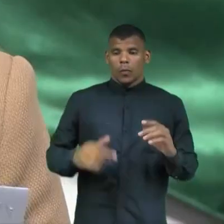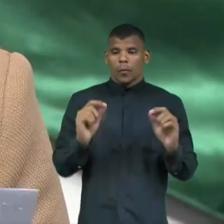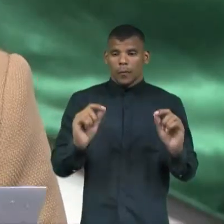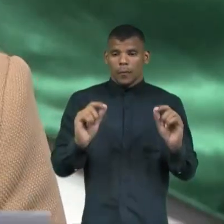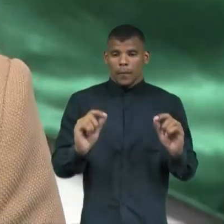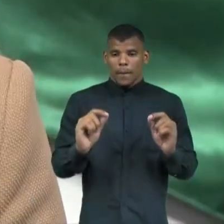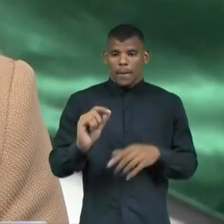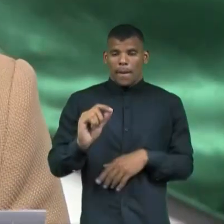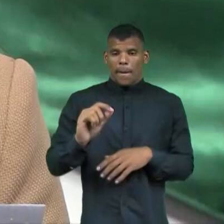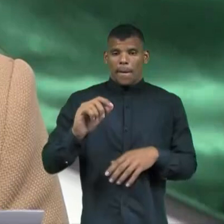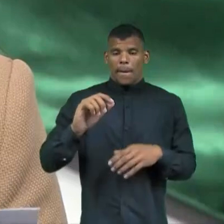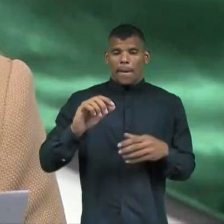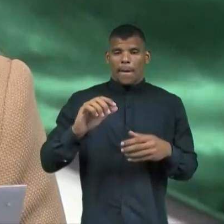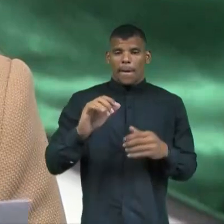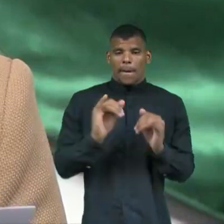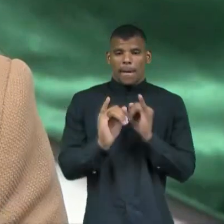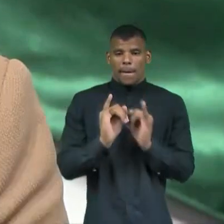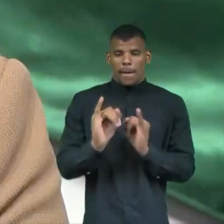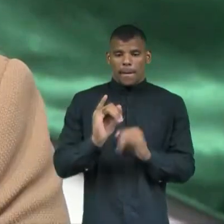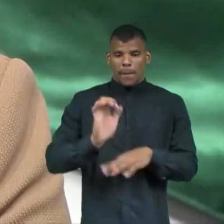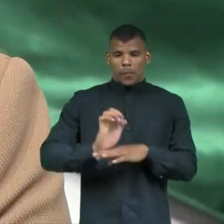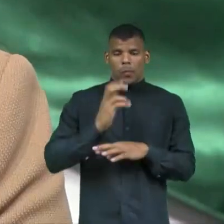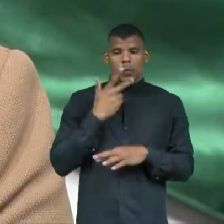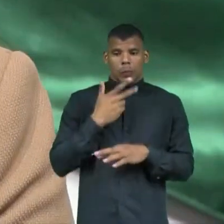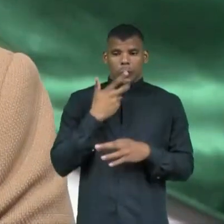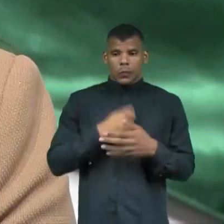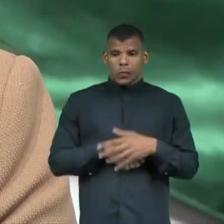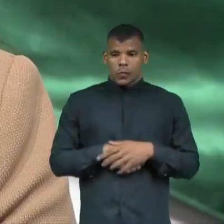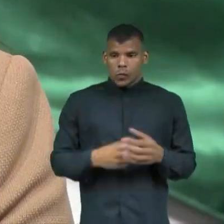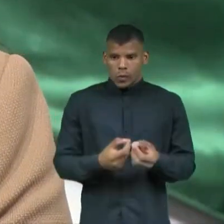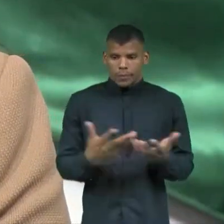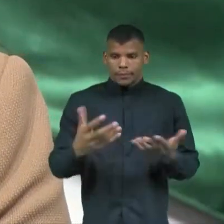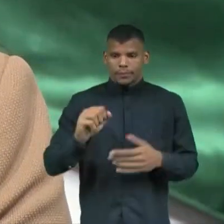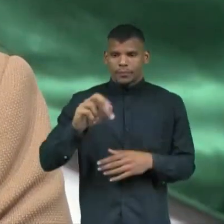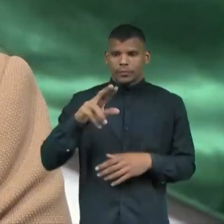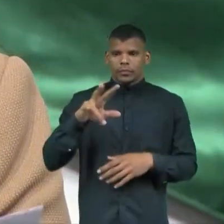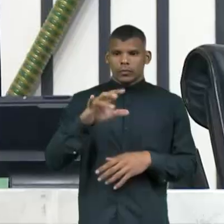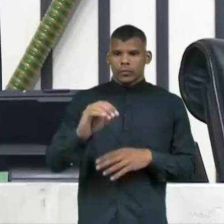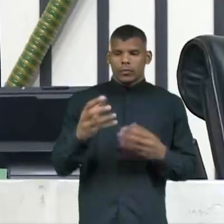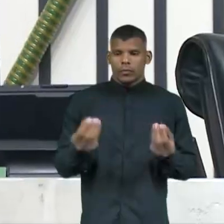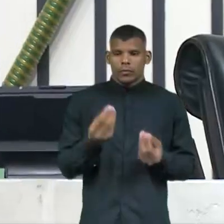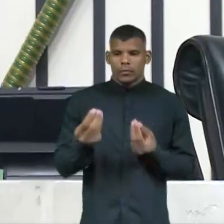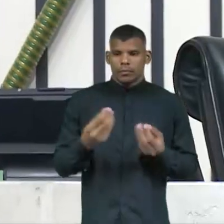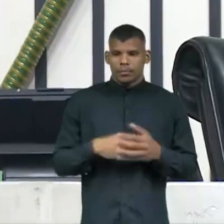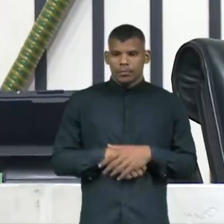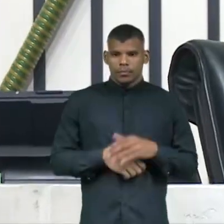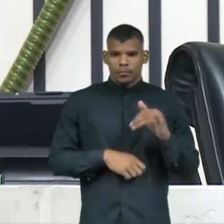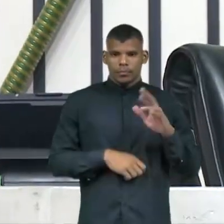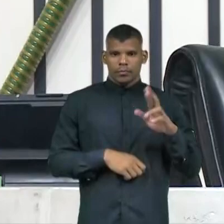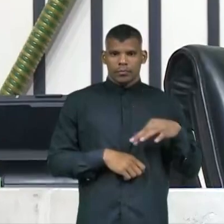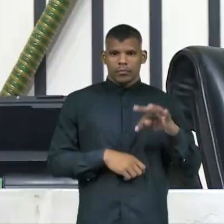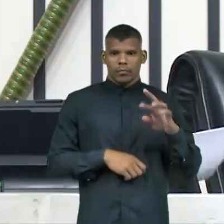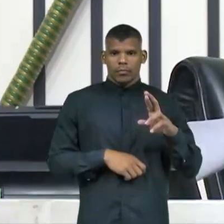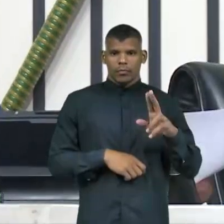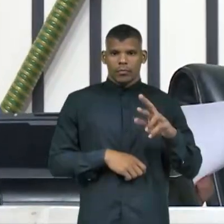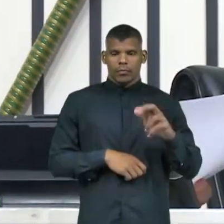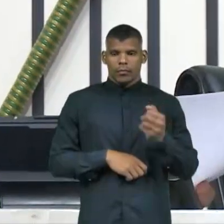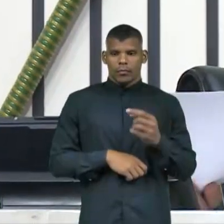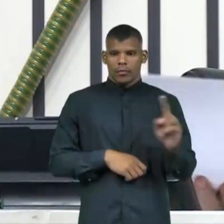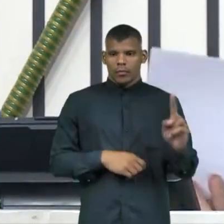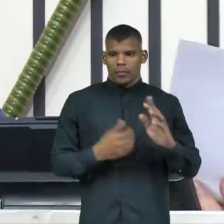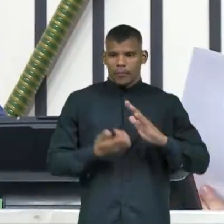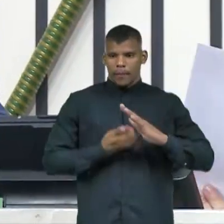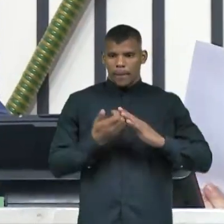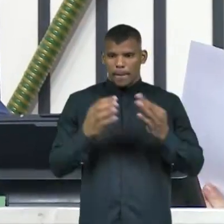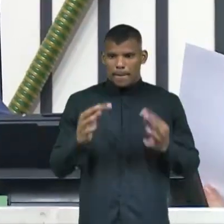Cinturão Digital do Ceará. O fornecimento dos serviços por meio do Cinturão Digital será concentrado na Empresa de Tecnologia